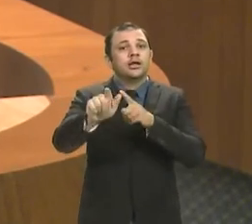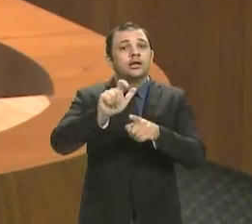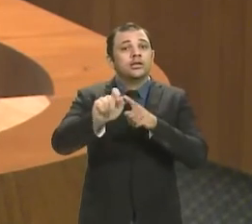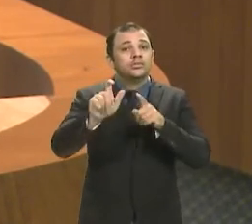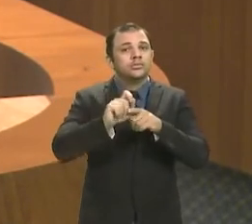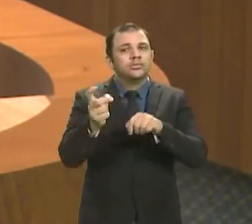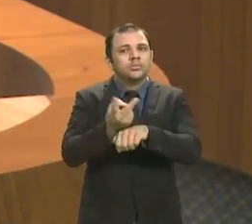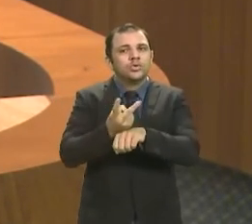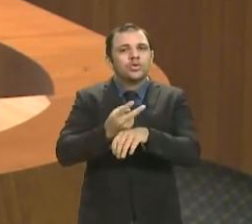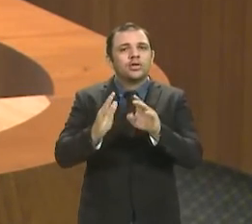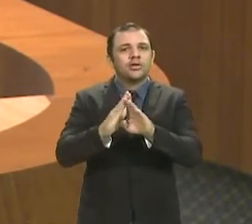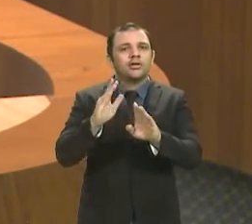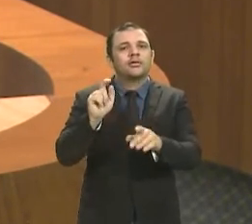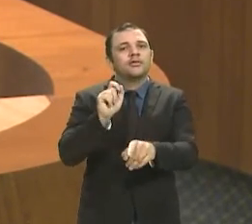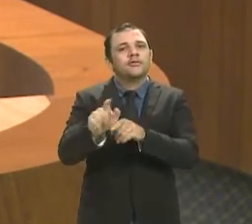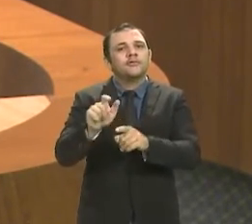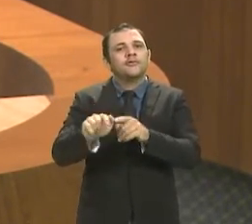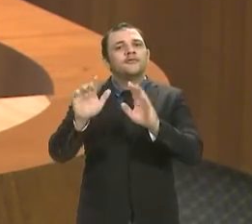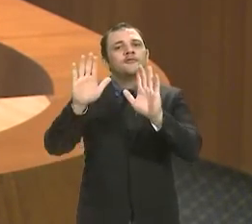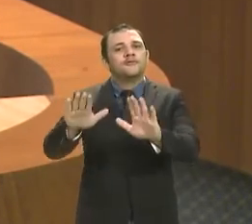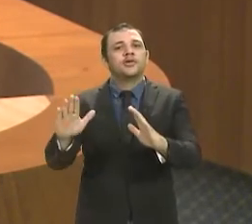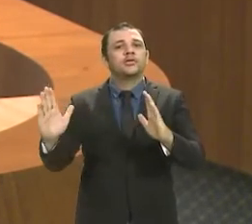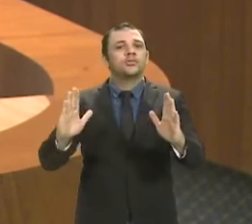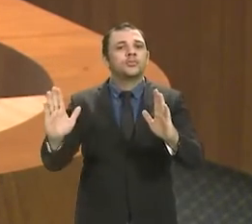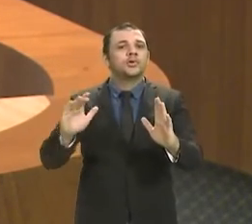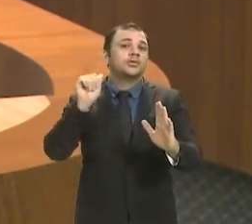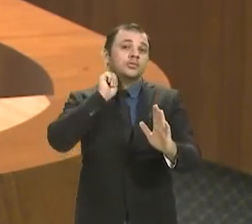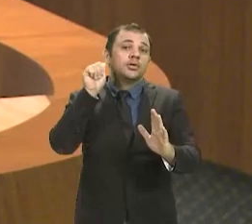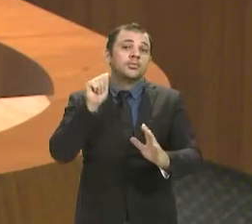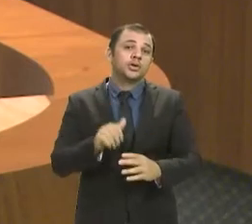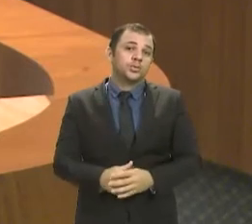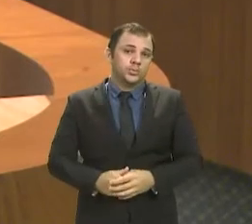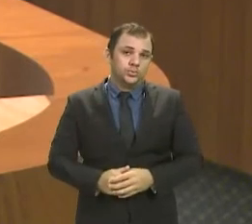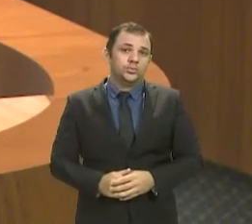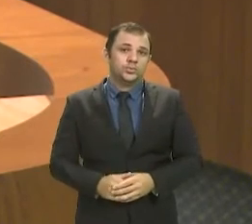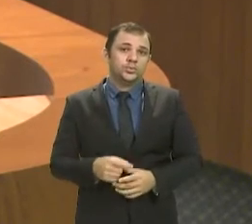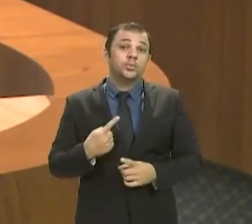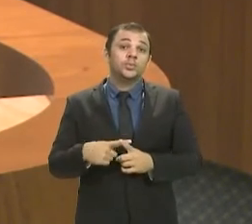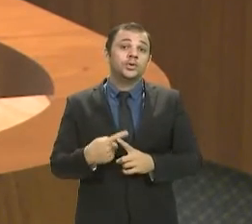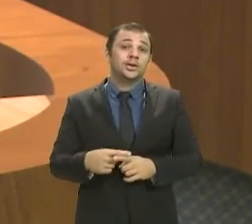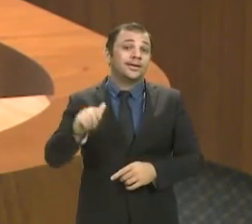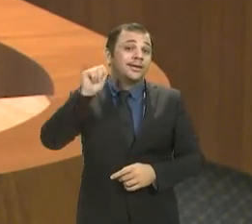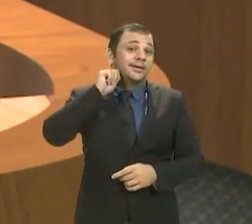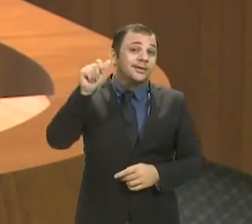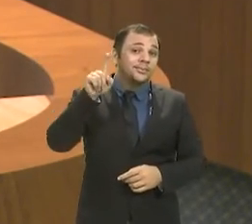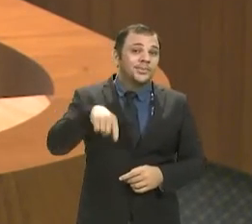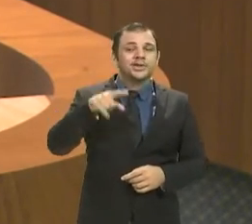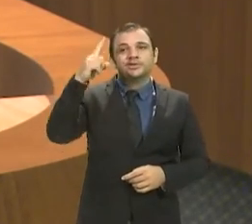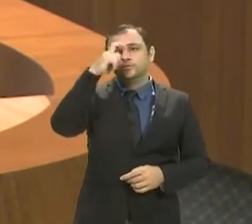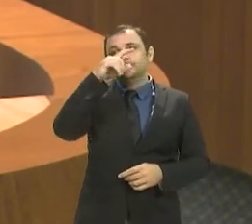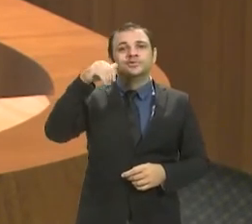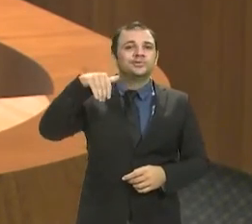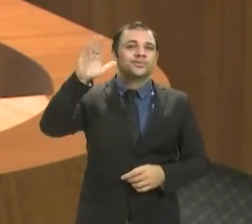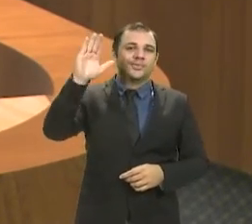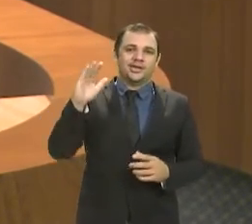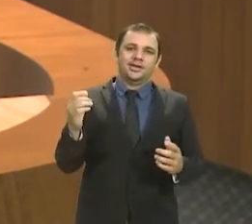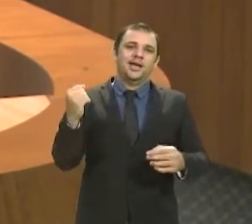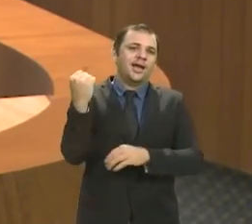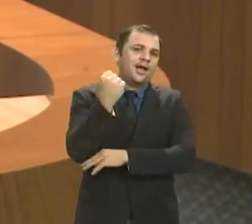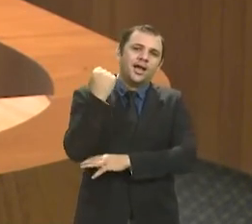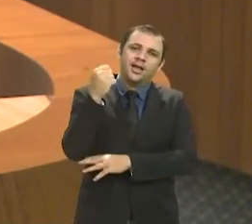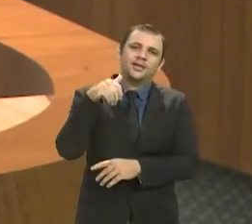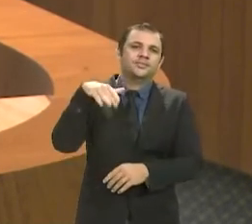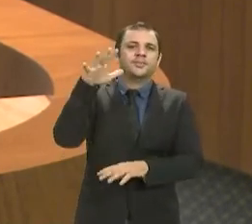residência, para ficar nesse período de abril, que é o período de maior dificuldade, é o período mais grave